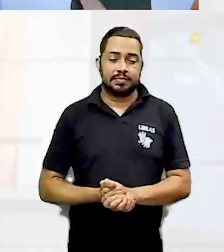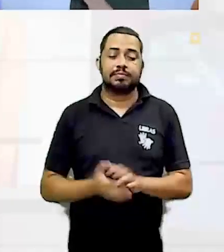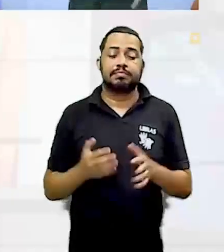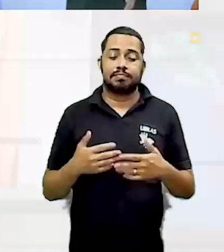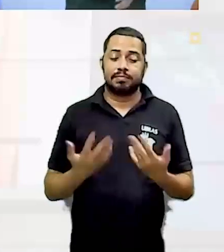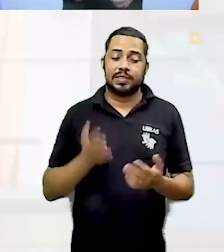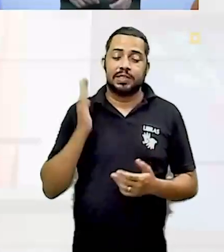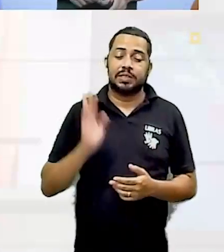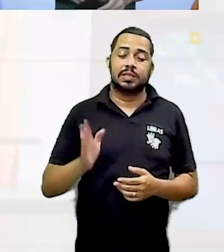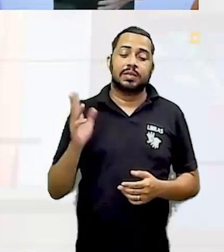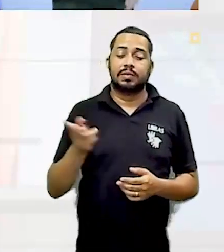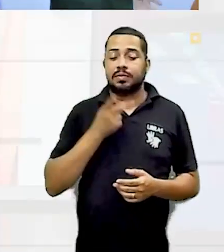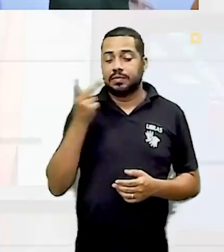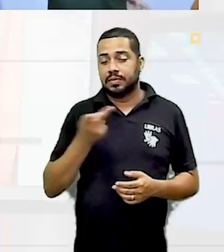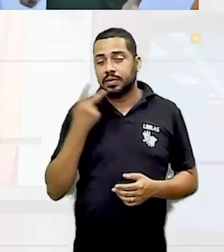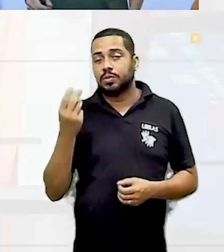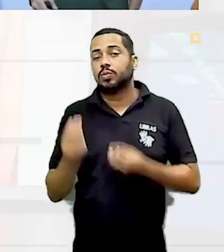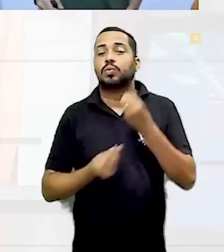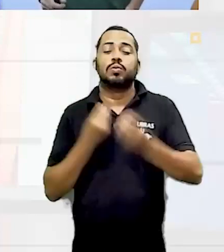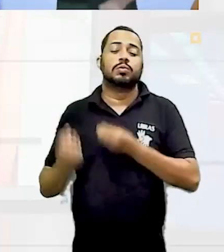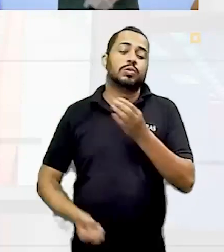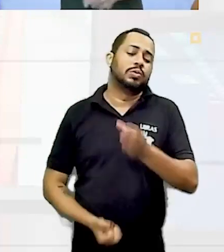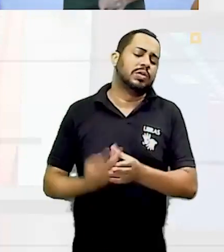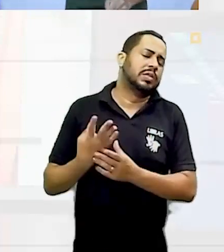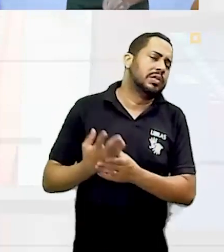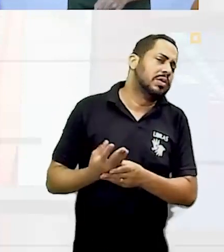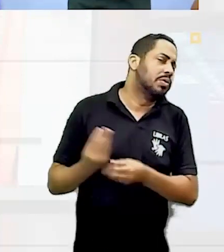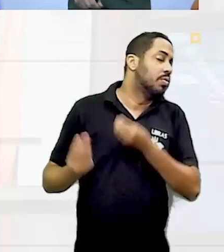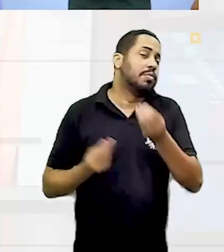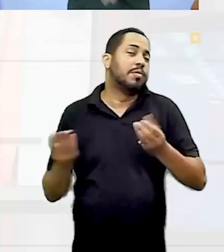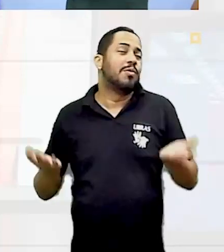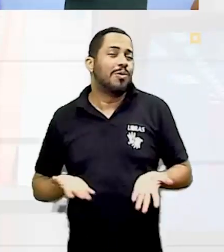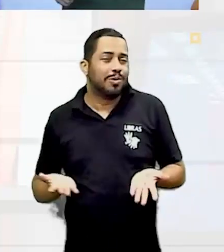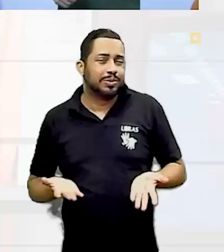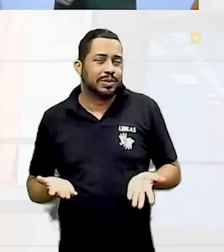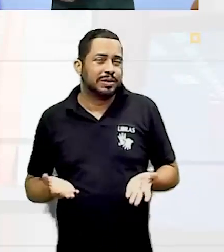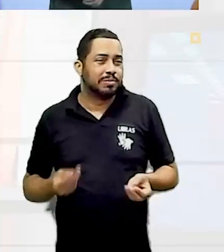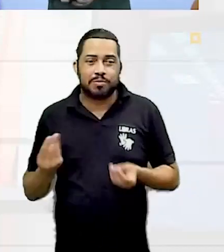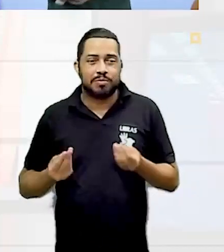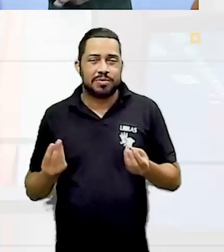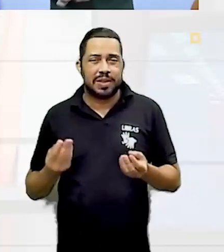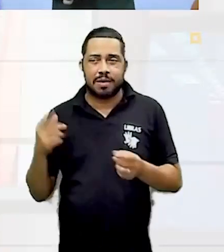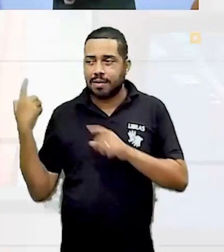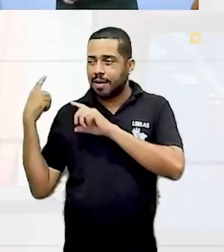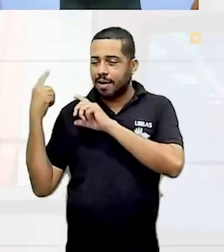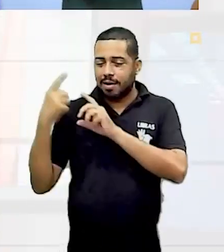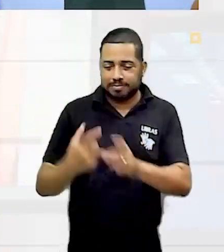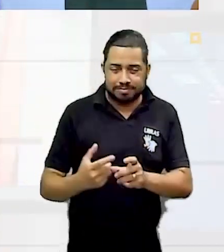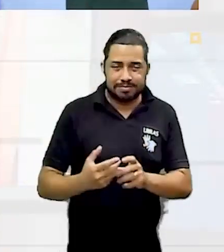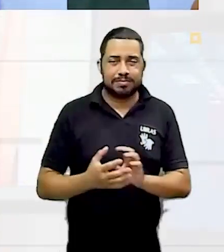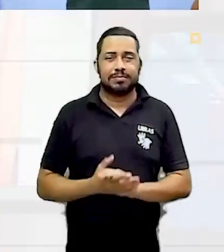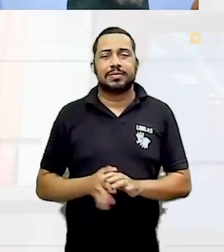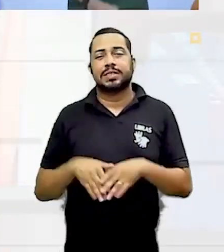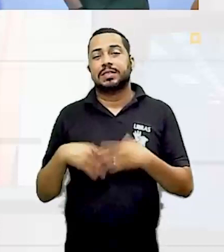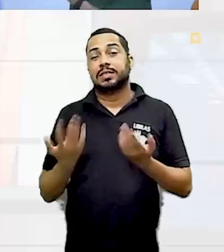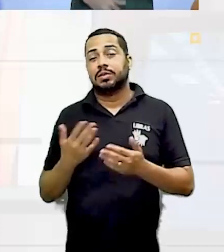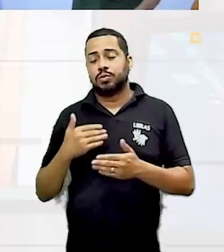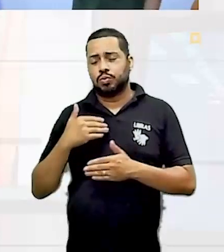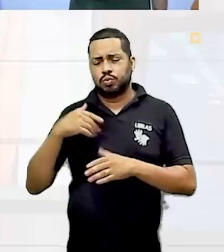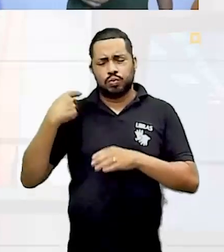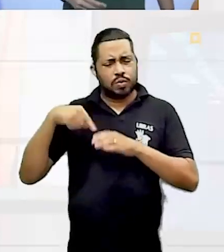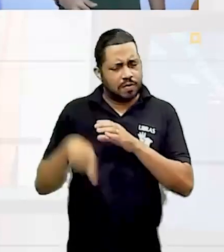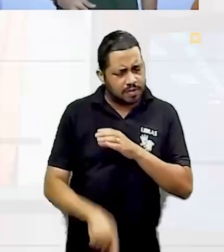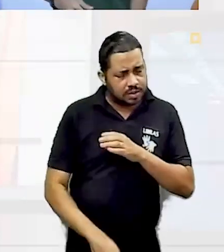Tá, a gente já falou como surgiu. E como é que tá hoje em dia? Como é que a gente se atualizou? Bom, com todo